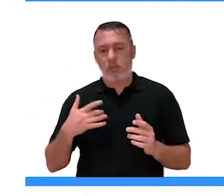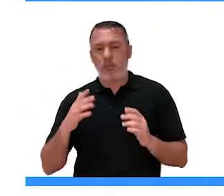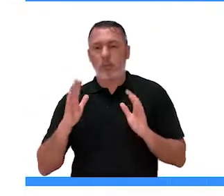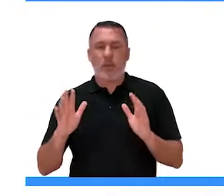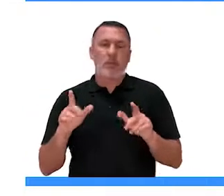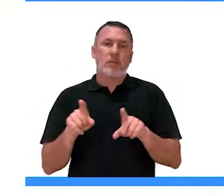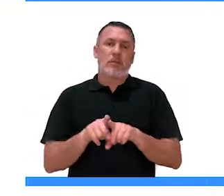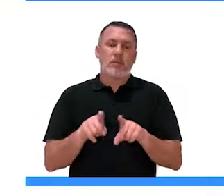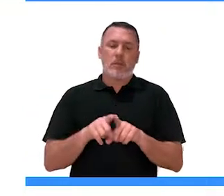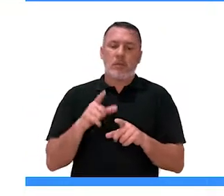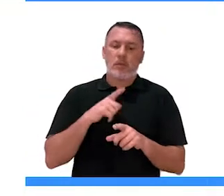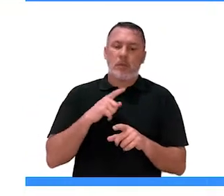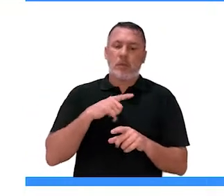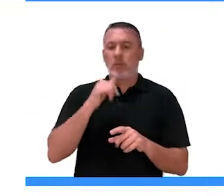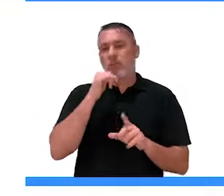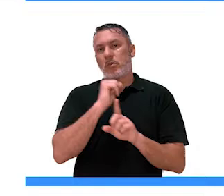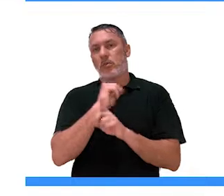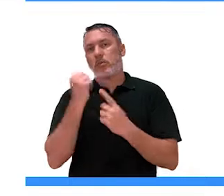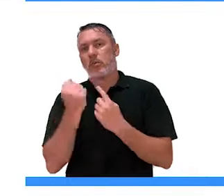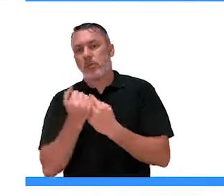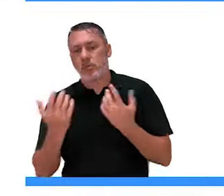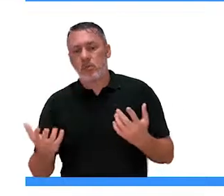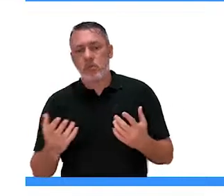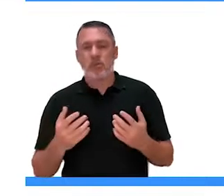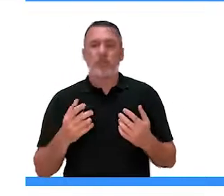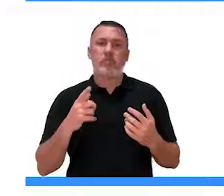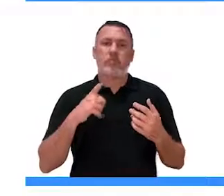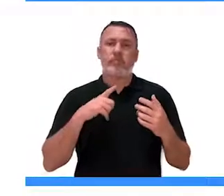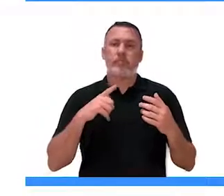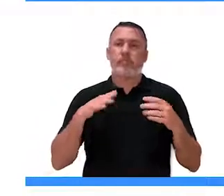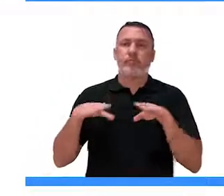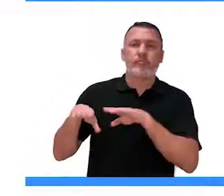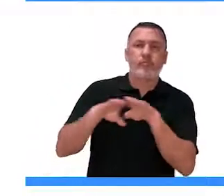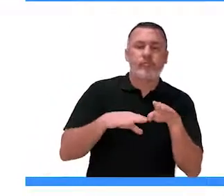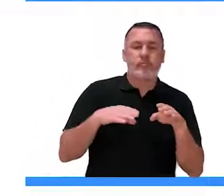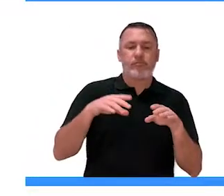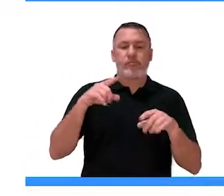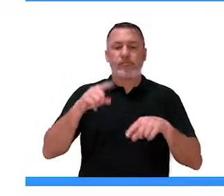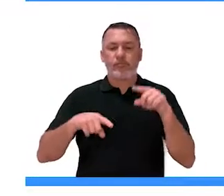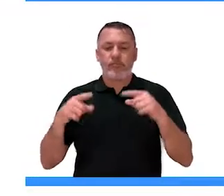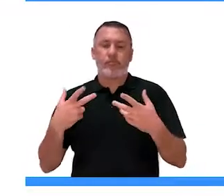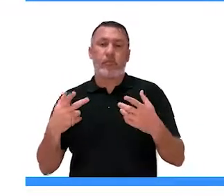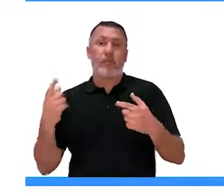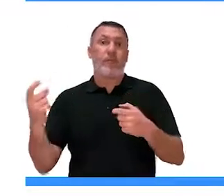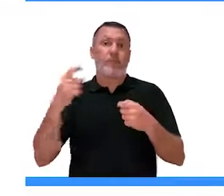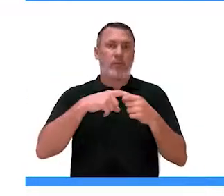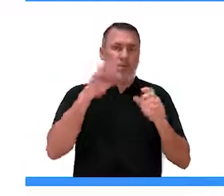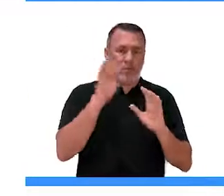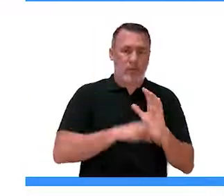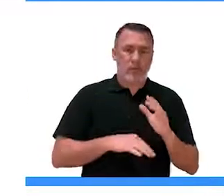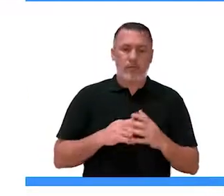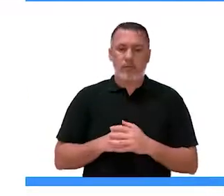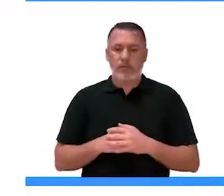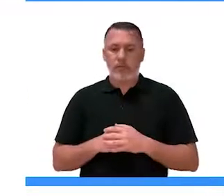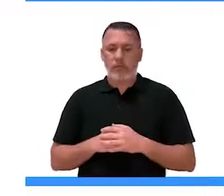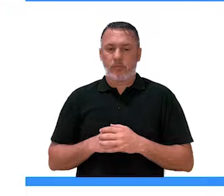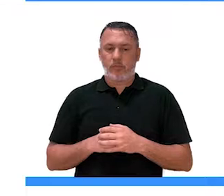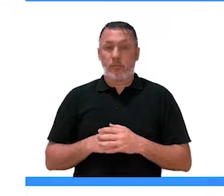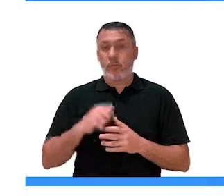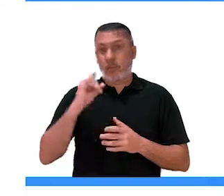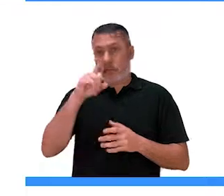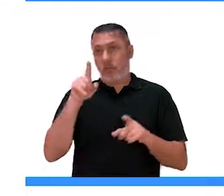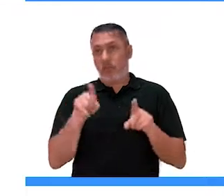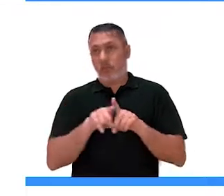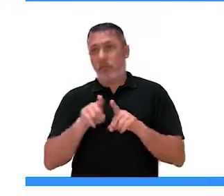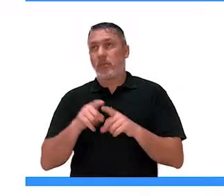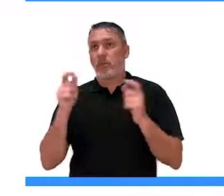questão da saúde, mas também vai lá na questão social, não é tão homogêneo assim, retoma o texto e vai lá. O